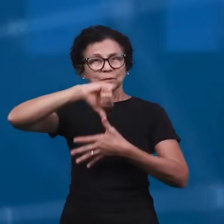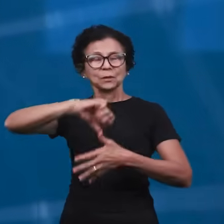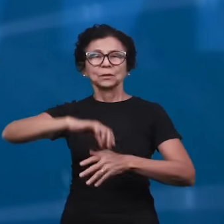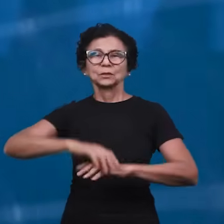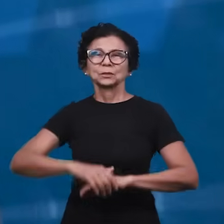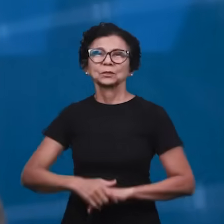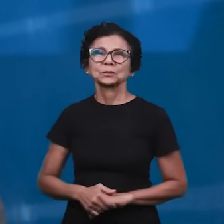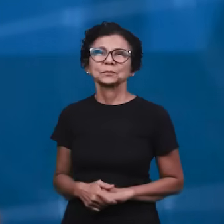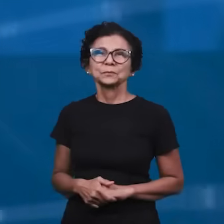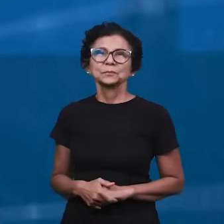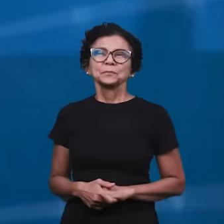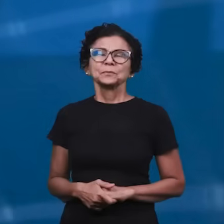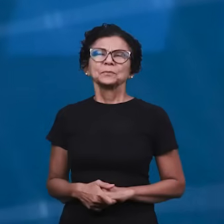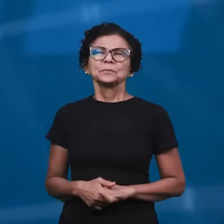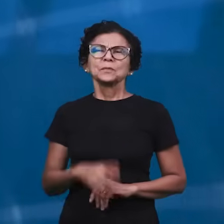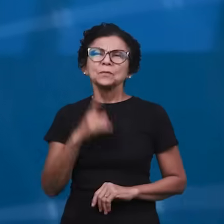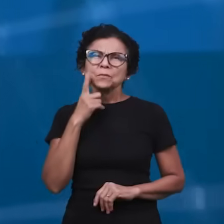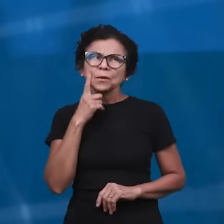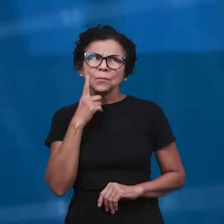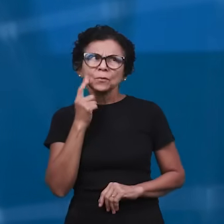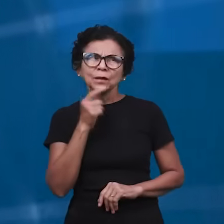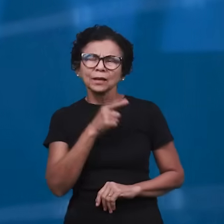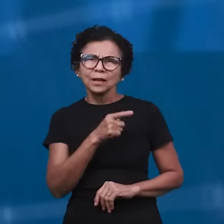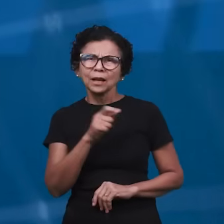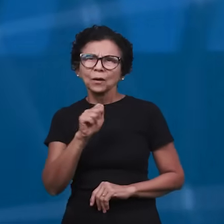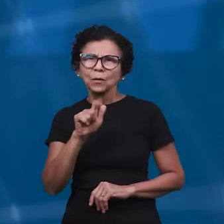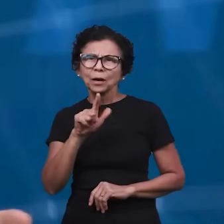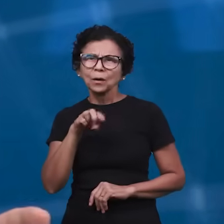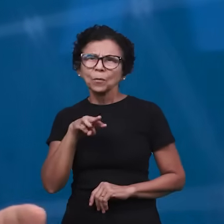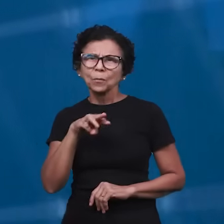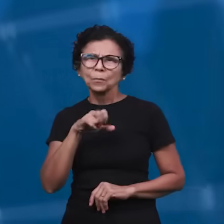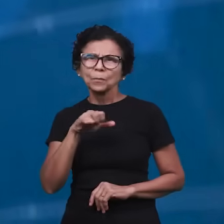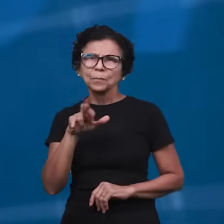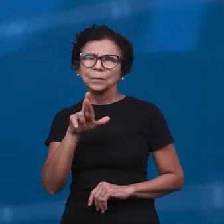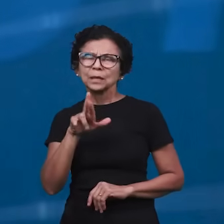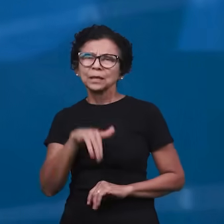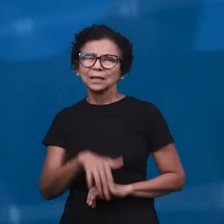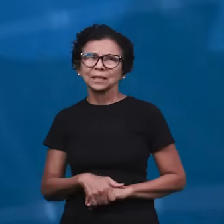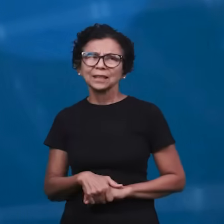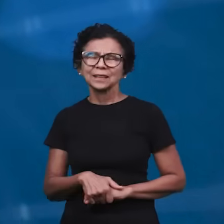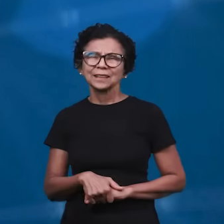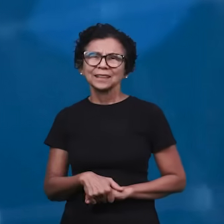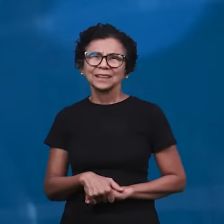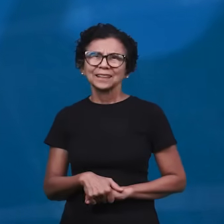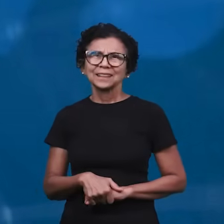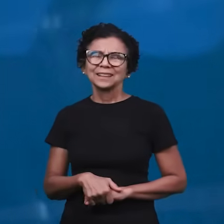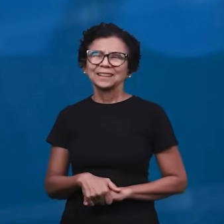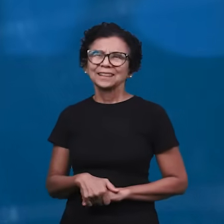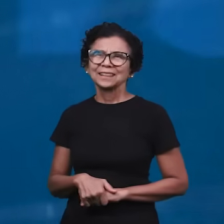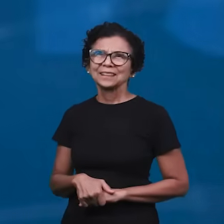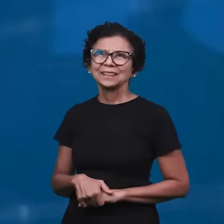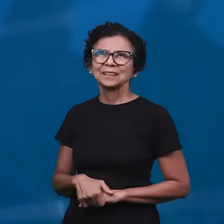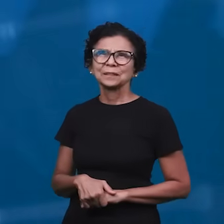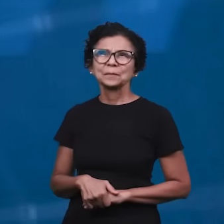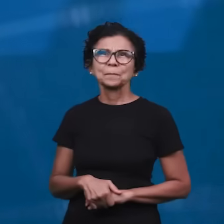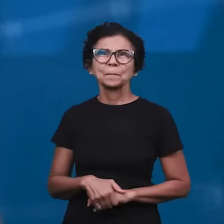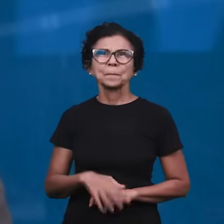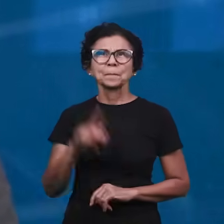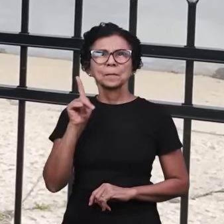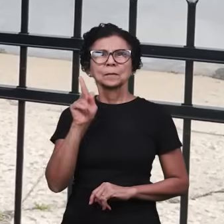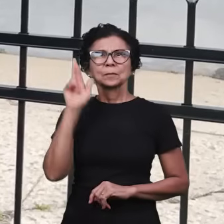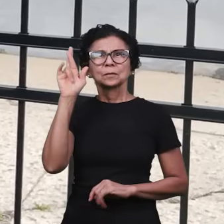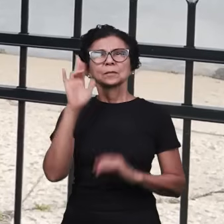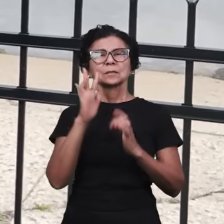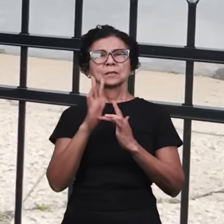nosso correspondente Almir Abá, que está passando ali um período ali na América do Norte. Almir, seja bem-vindo ao Manaim